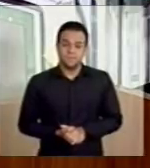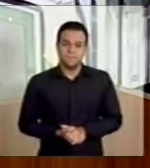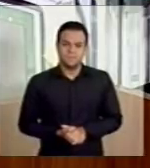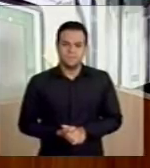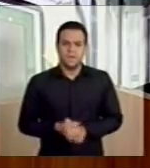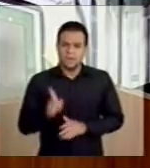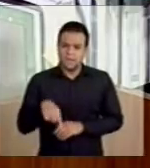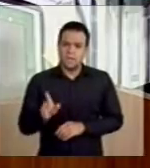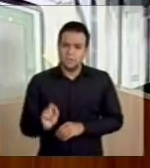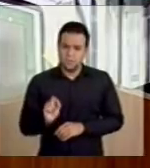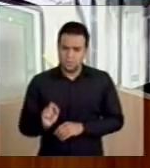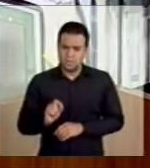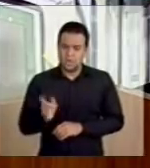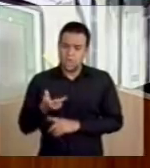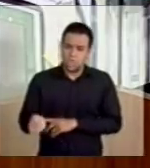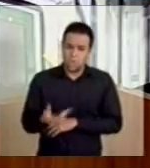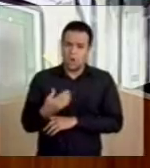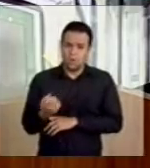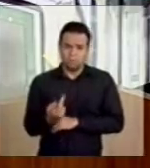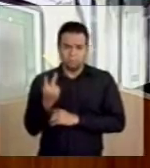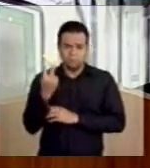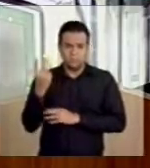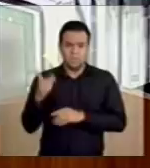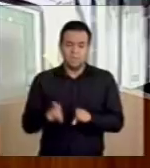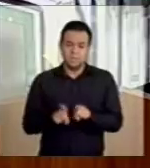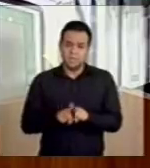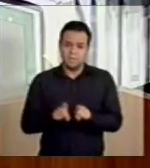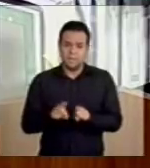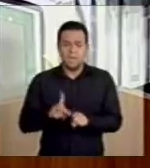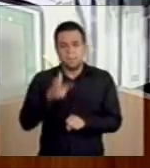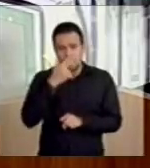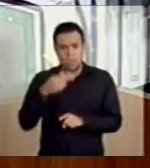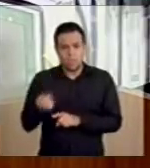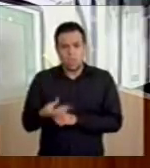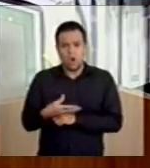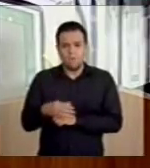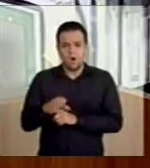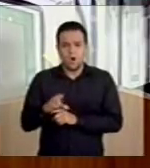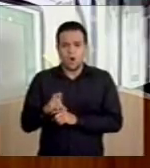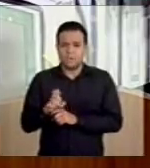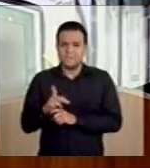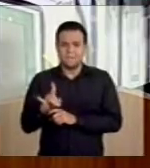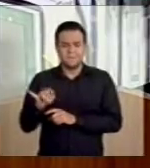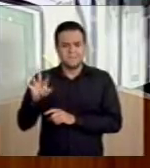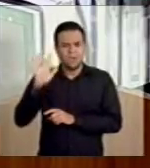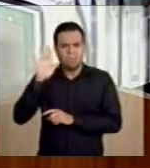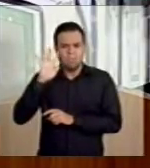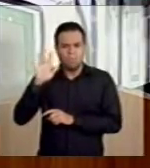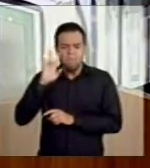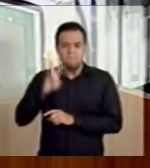o que torna imperioso acolher novos valores e consagrar uma nova concepção de direito fundada em uma nova visão de